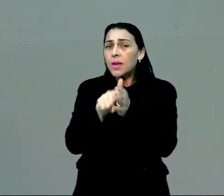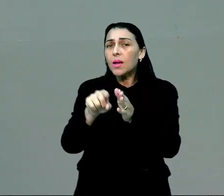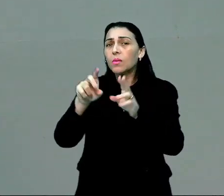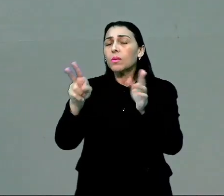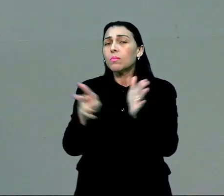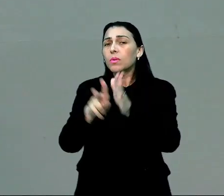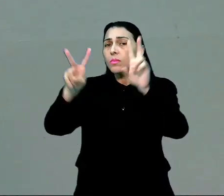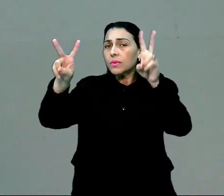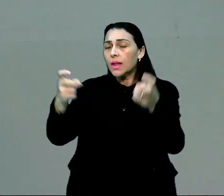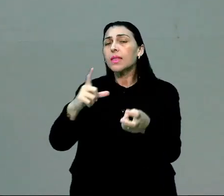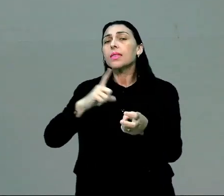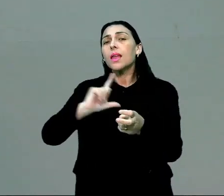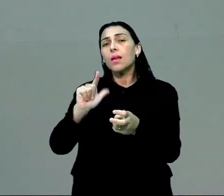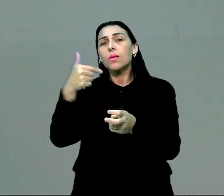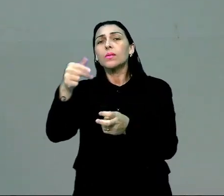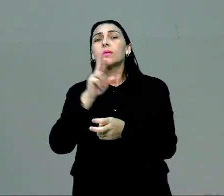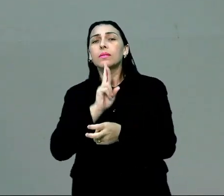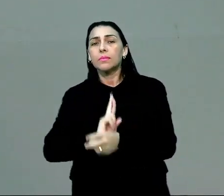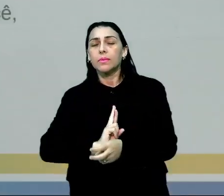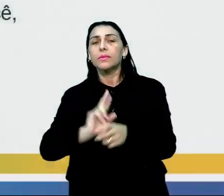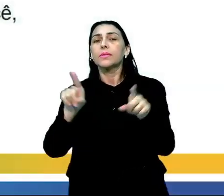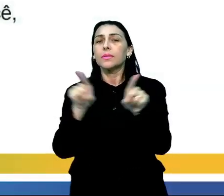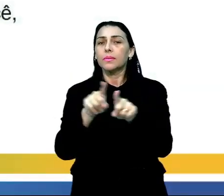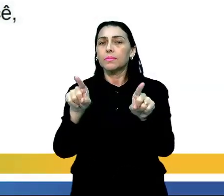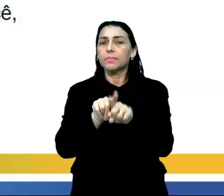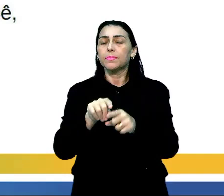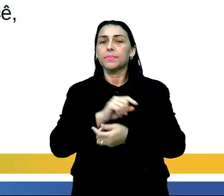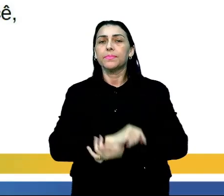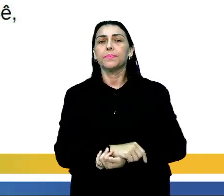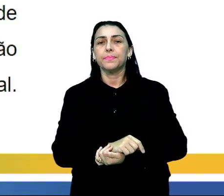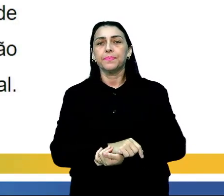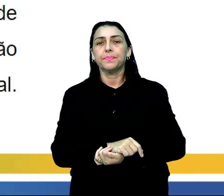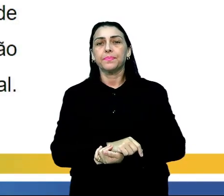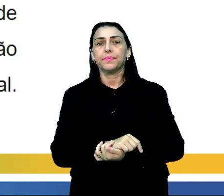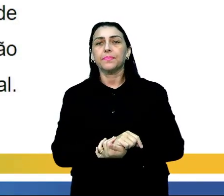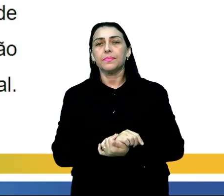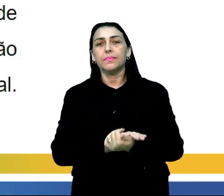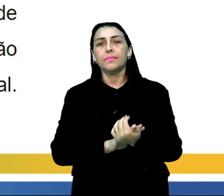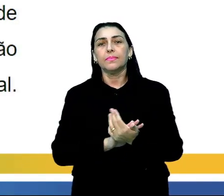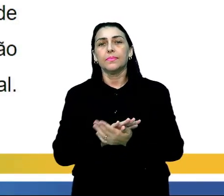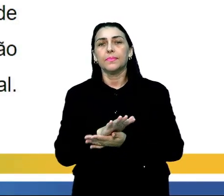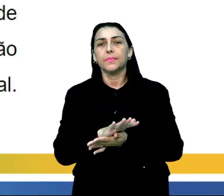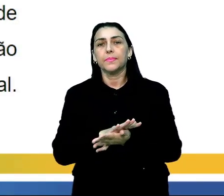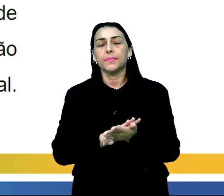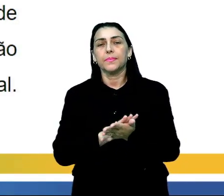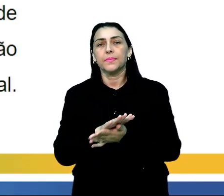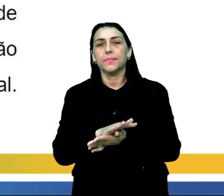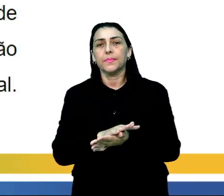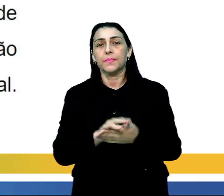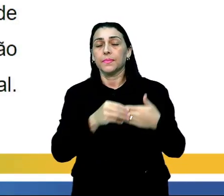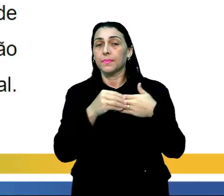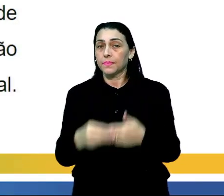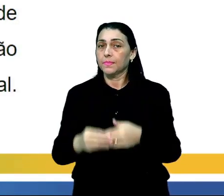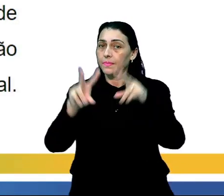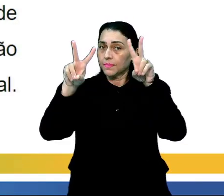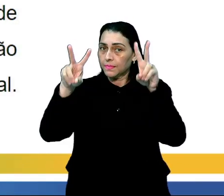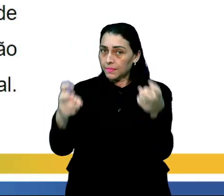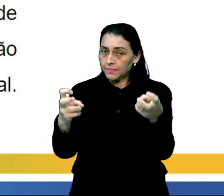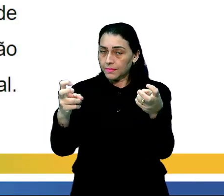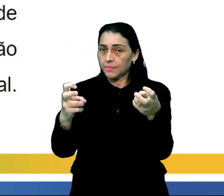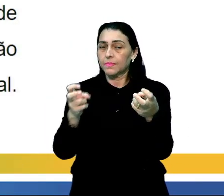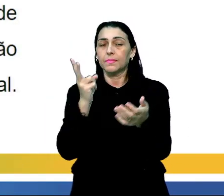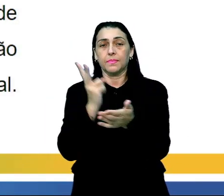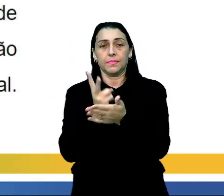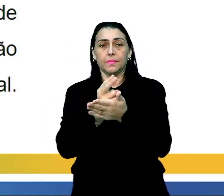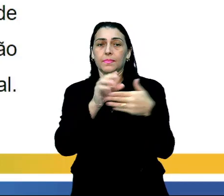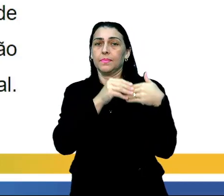tema, você vai ter outras respostas, ok? Então, vamos dar continuidade. E aí eu trouxe um tema, que é um tema que nós